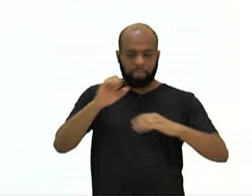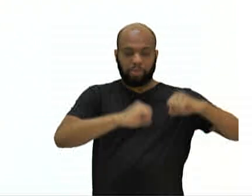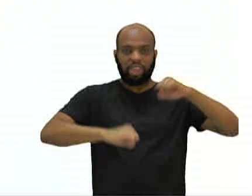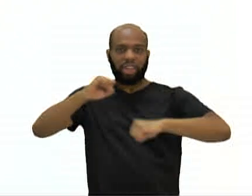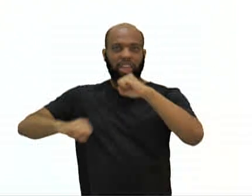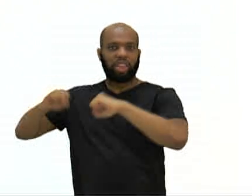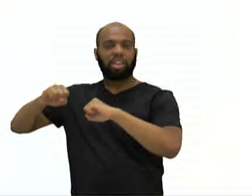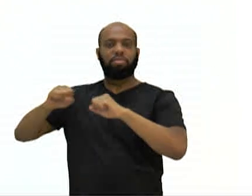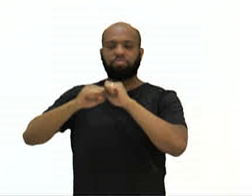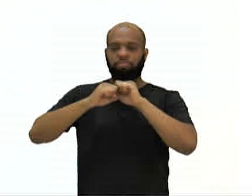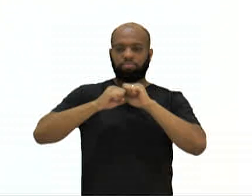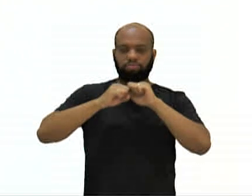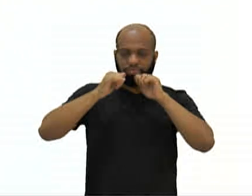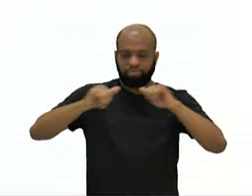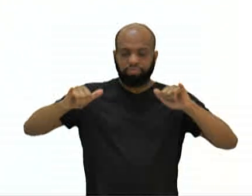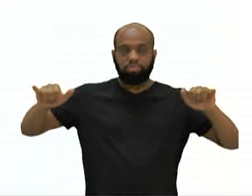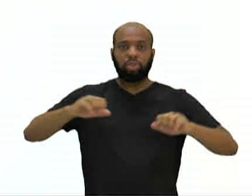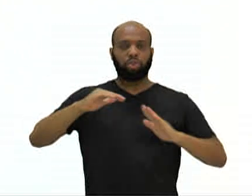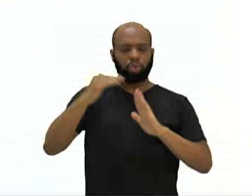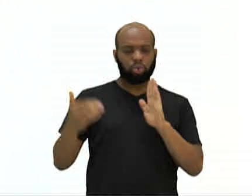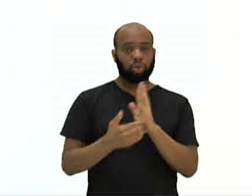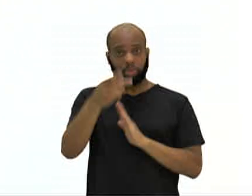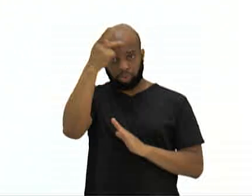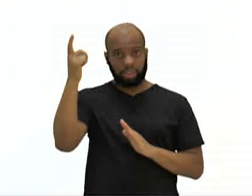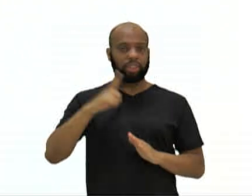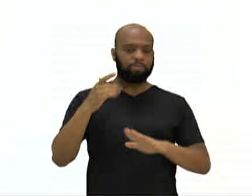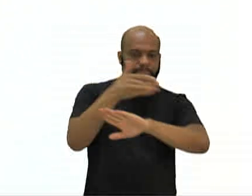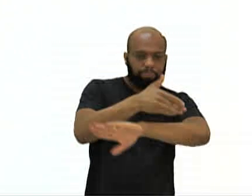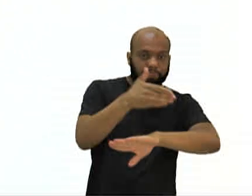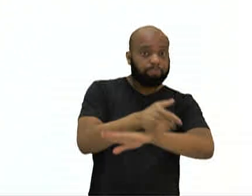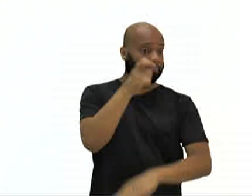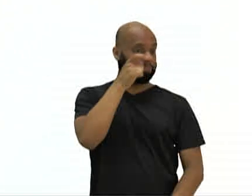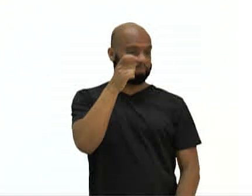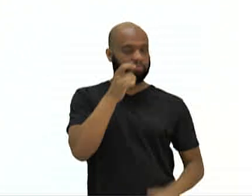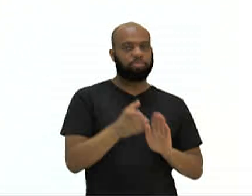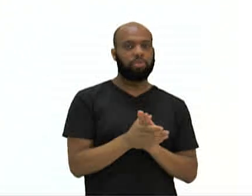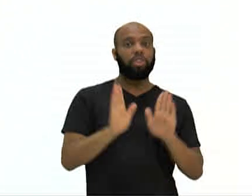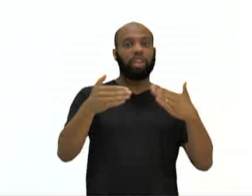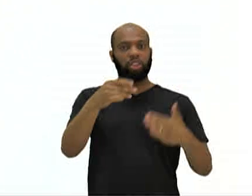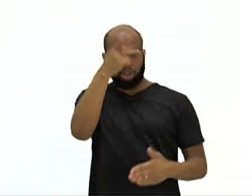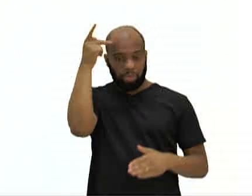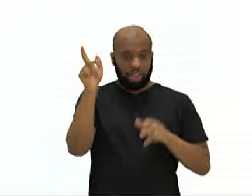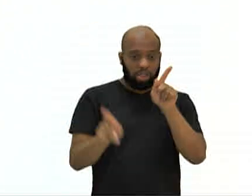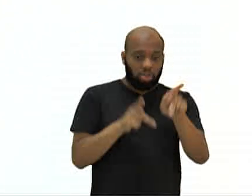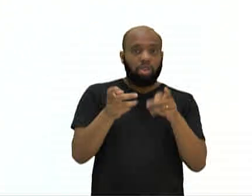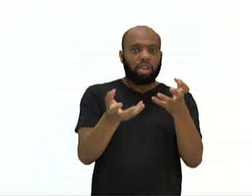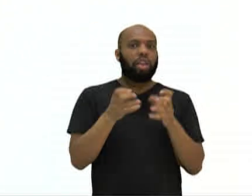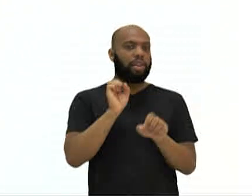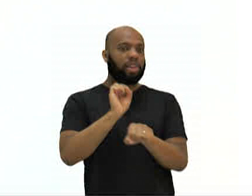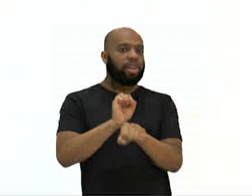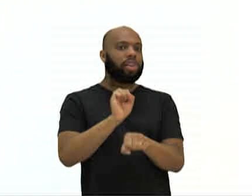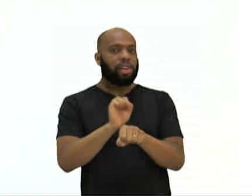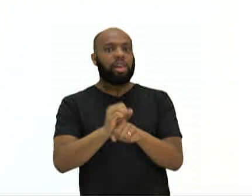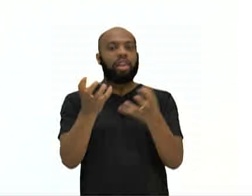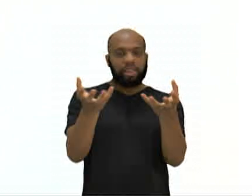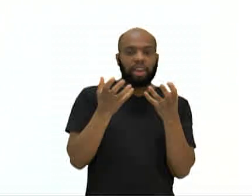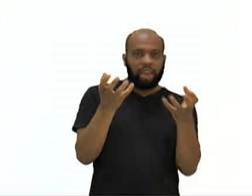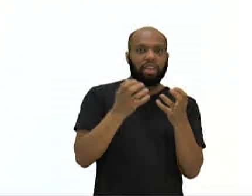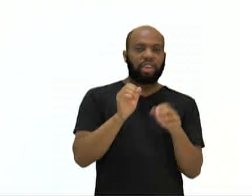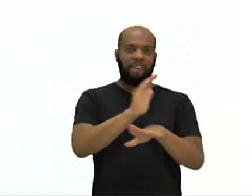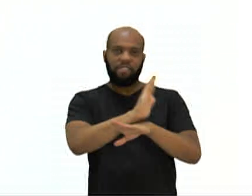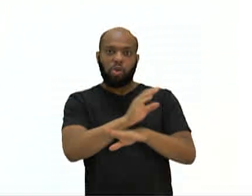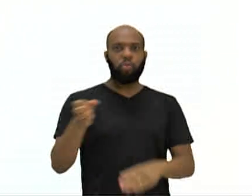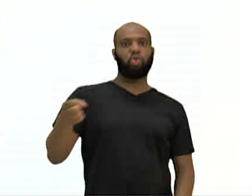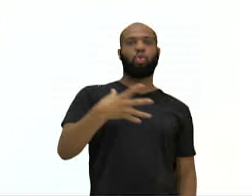distribuídos amplamente, facilitando seu acesso. Isso estimula o público a esperar lançamentos de música, filme, equipamentos de